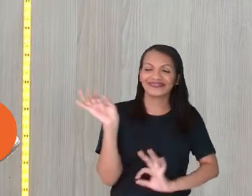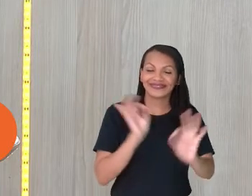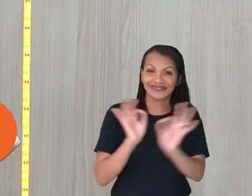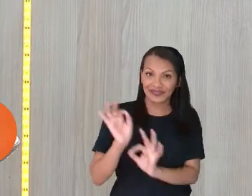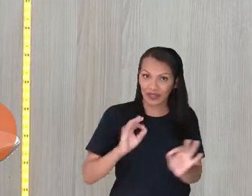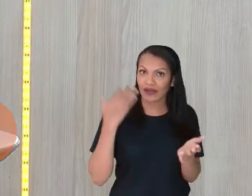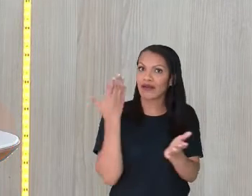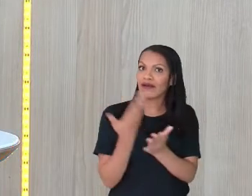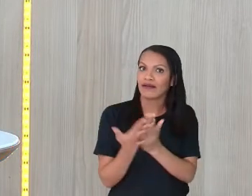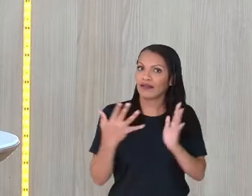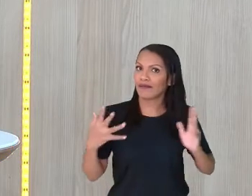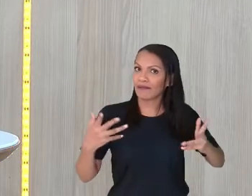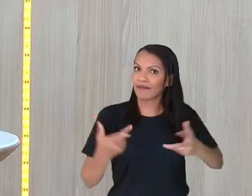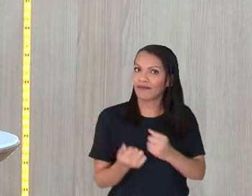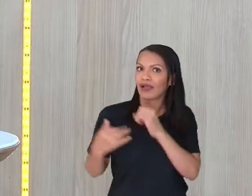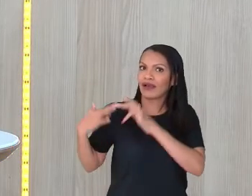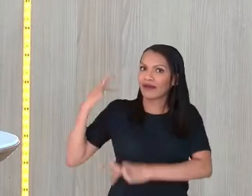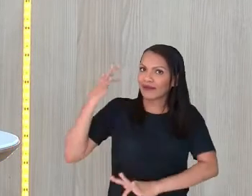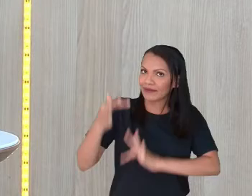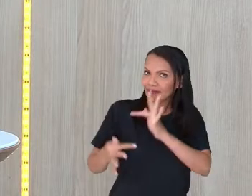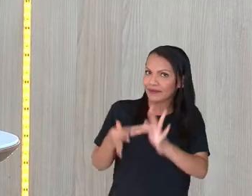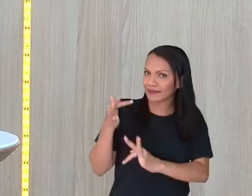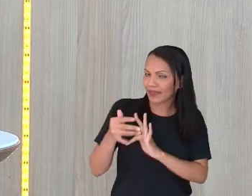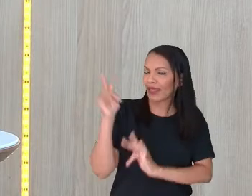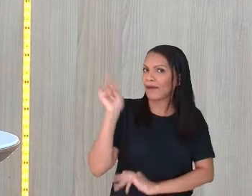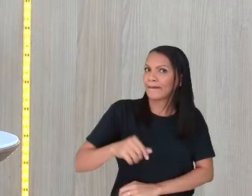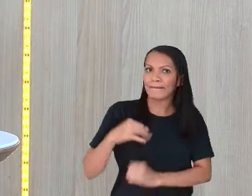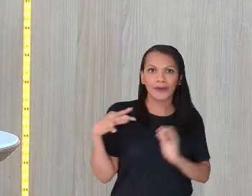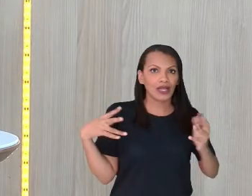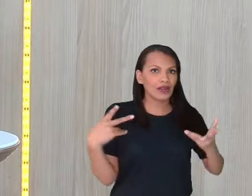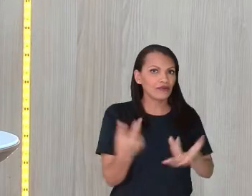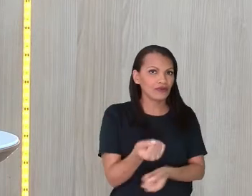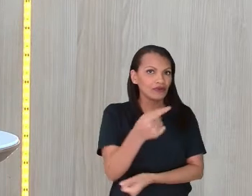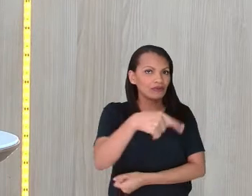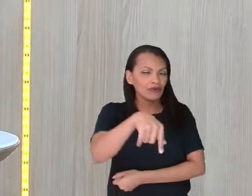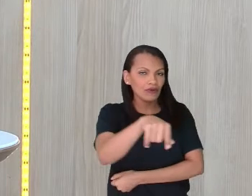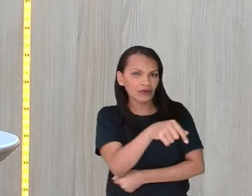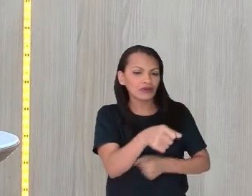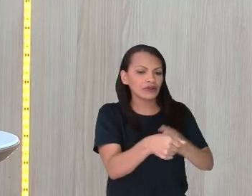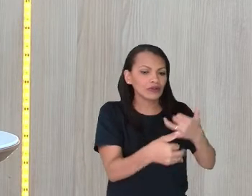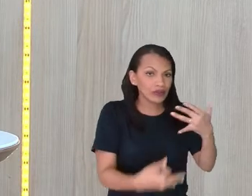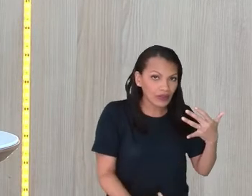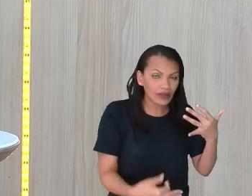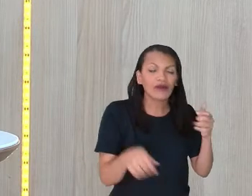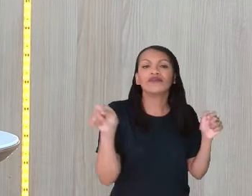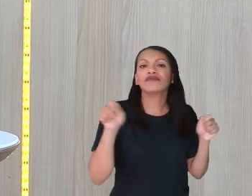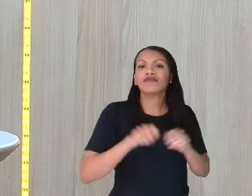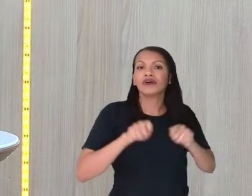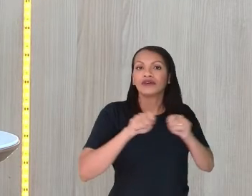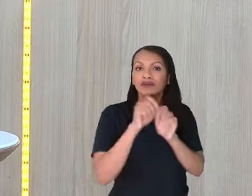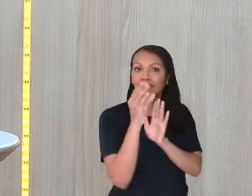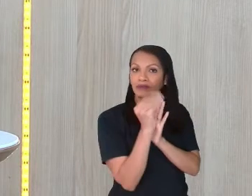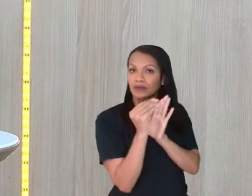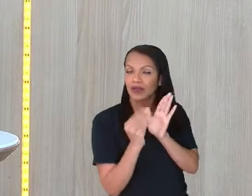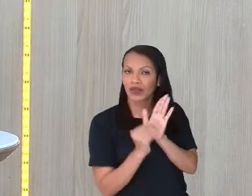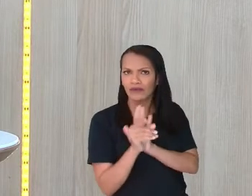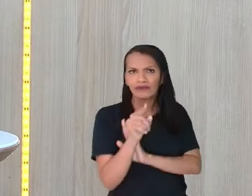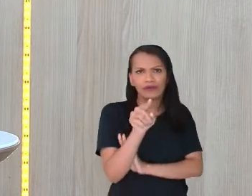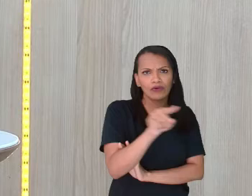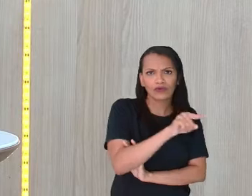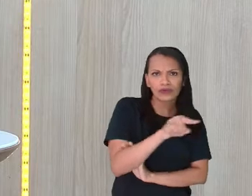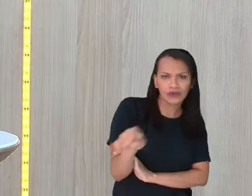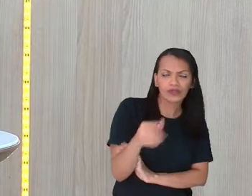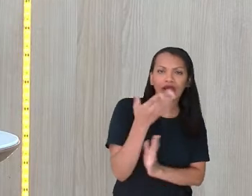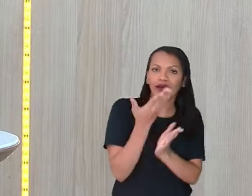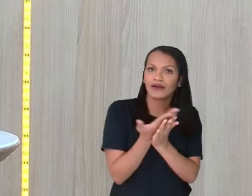aula maravilhosa de fábula, que vai ser incrível. Então, se vocês tiverem comentários a fazer sobre o conteúdo, sobre vocês,